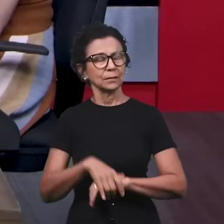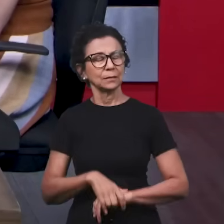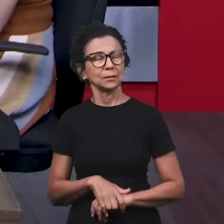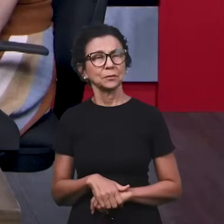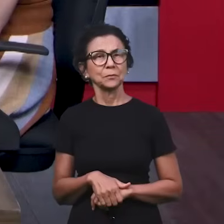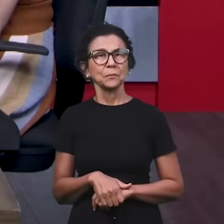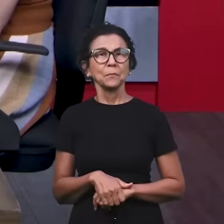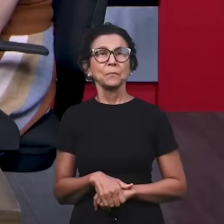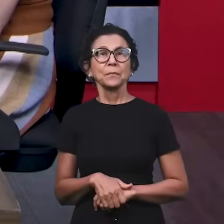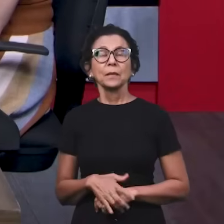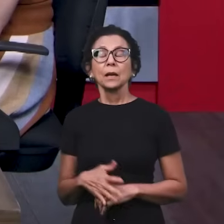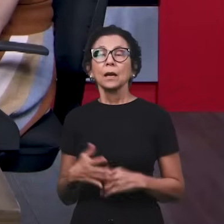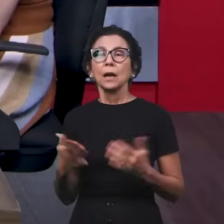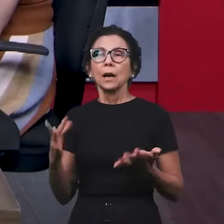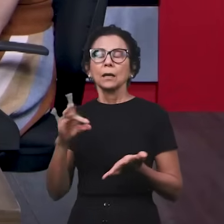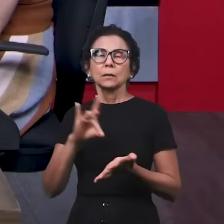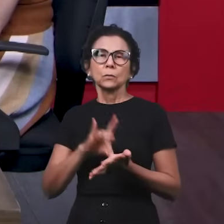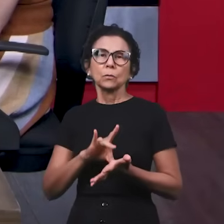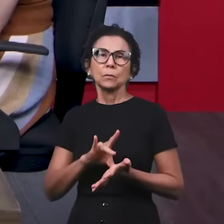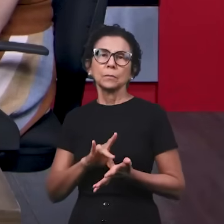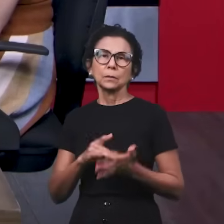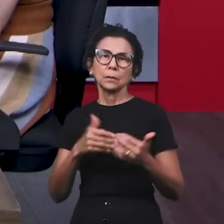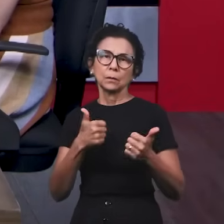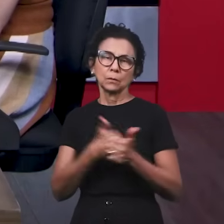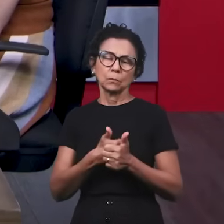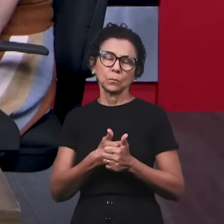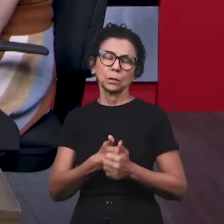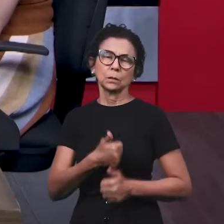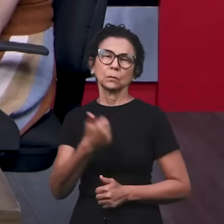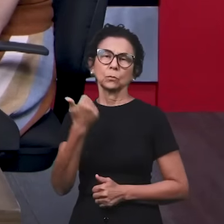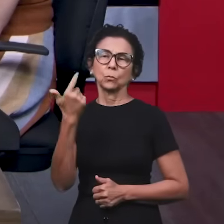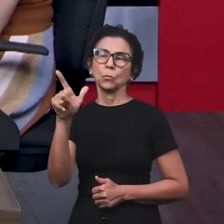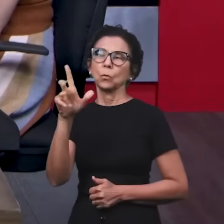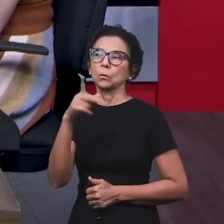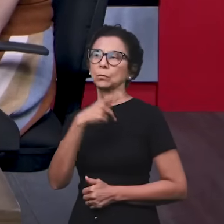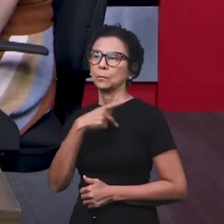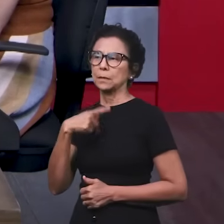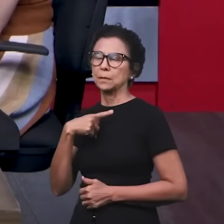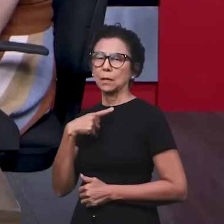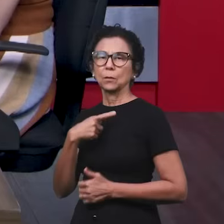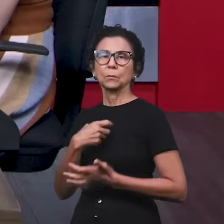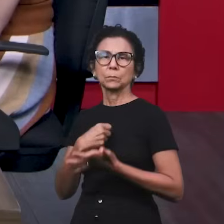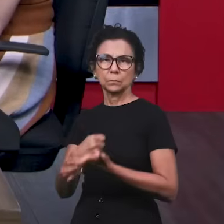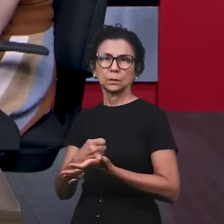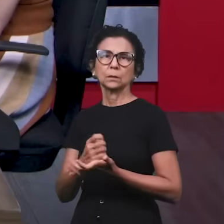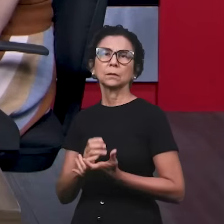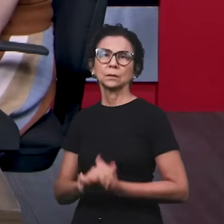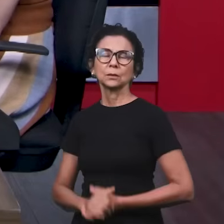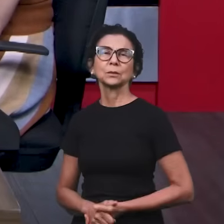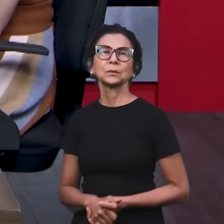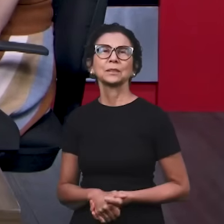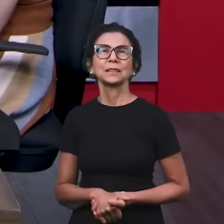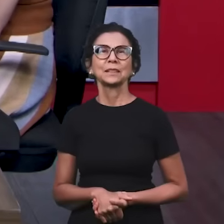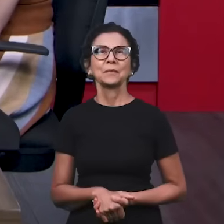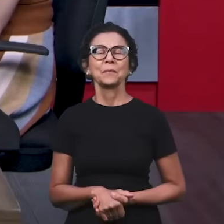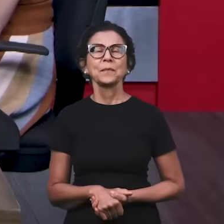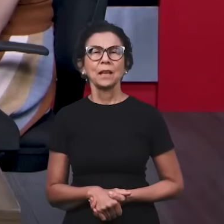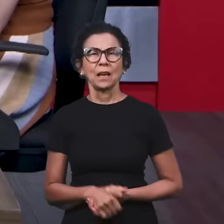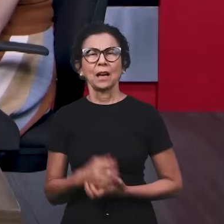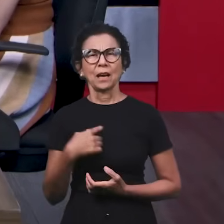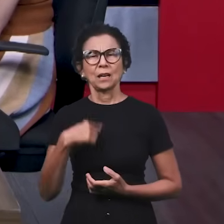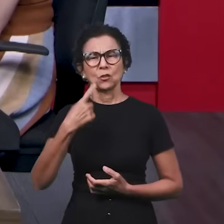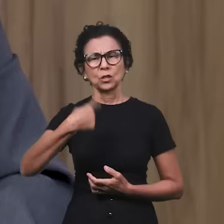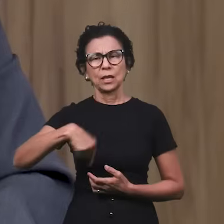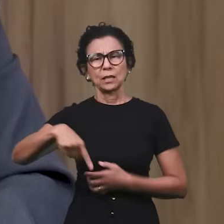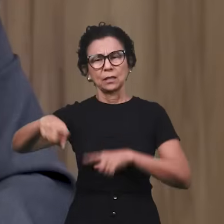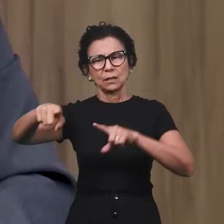está como pastor em qual área? Eu estou em Santa Isabel com o pastor Alcemir, né? Estamos lá auxiliando ele. Já fui pastor